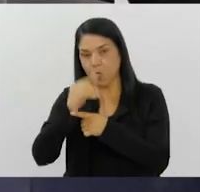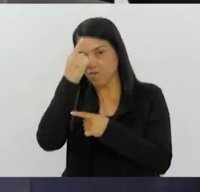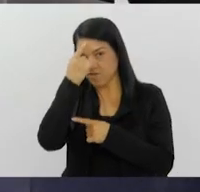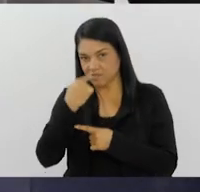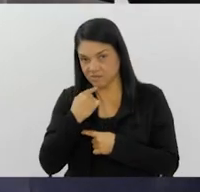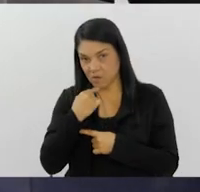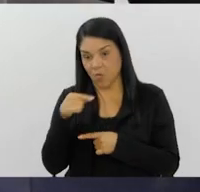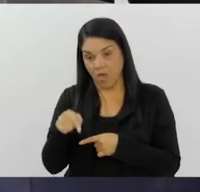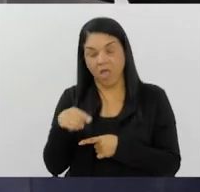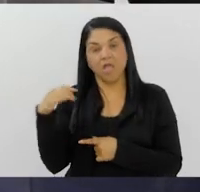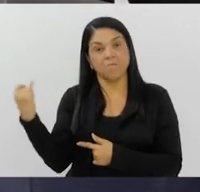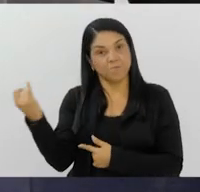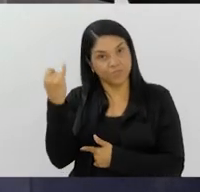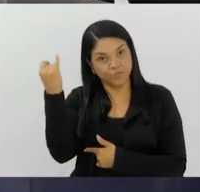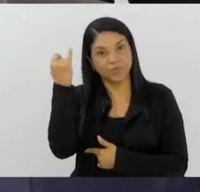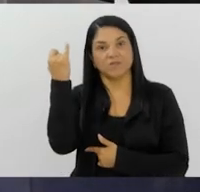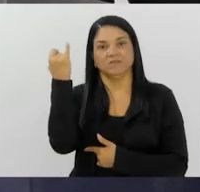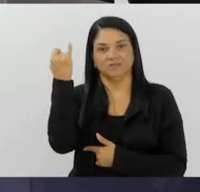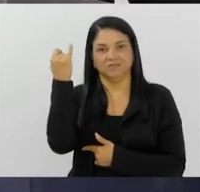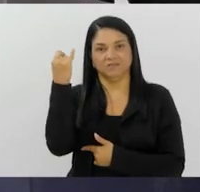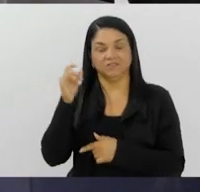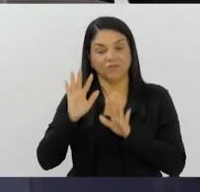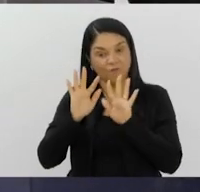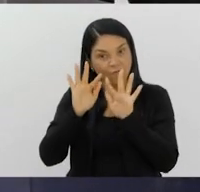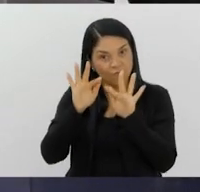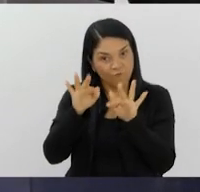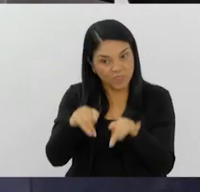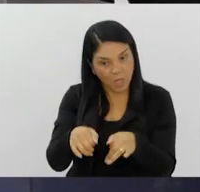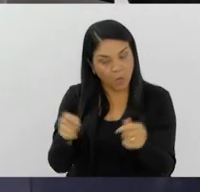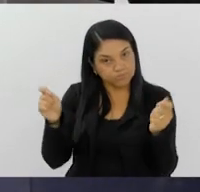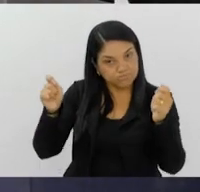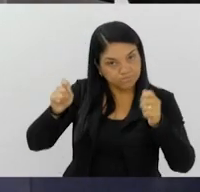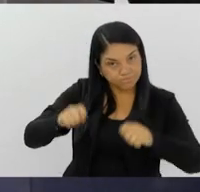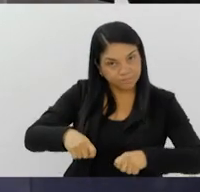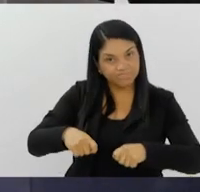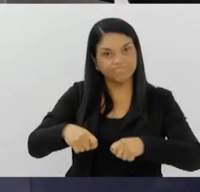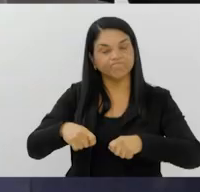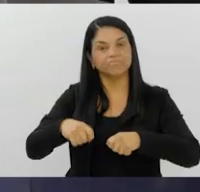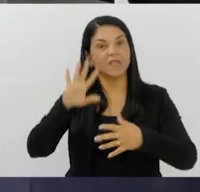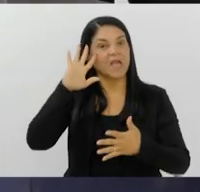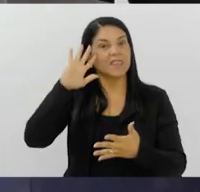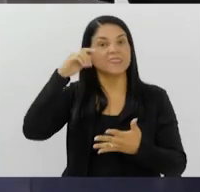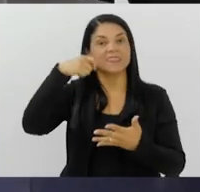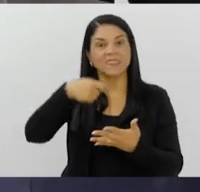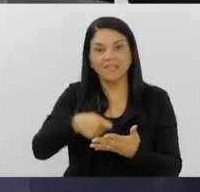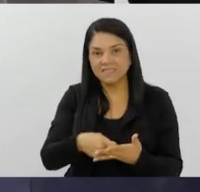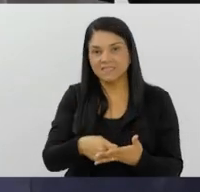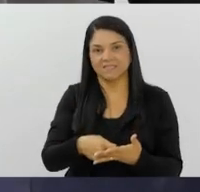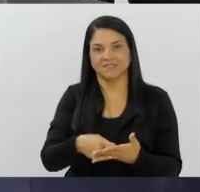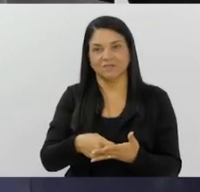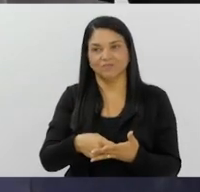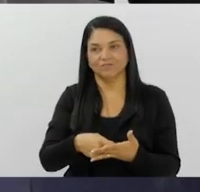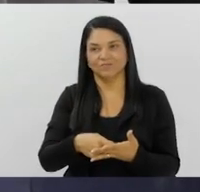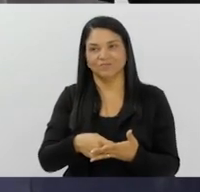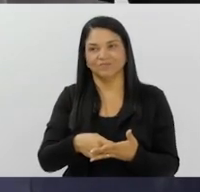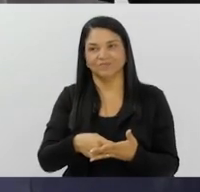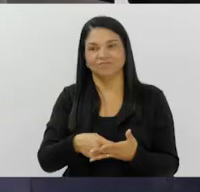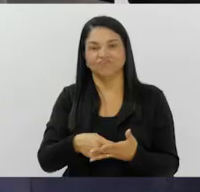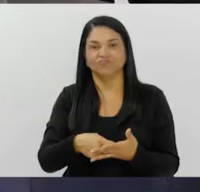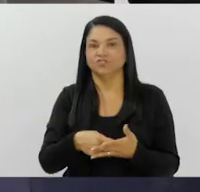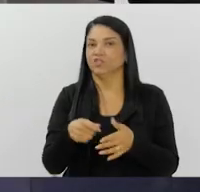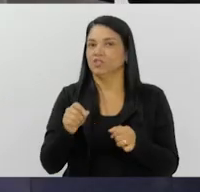assim é importante que ao final seja possível Inclusive a decisão de não